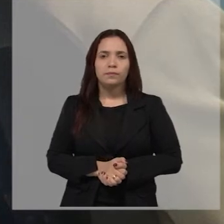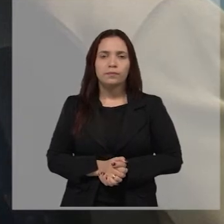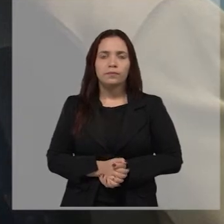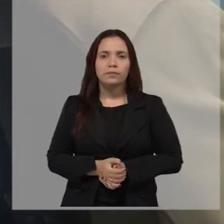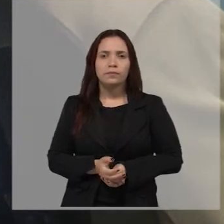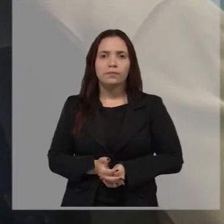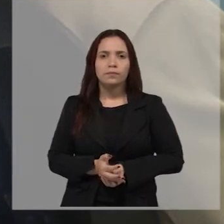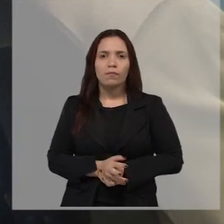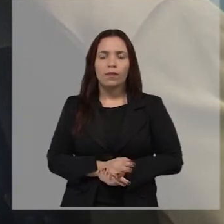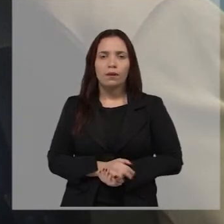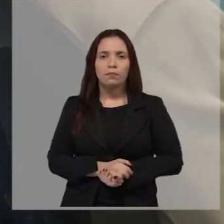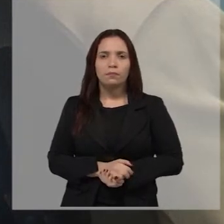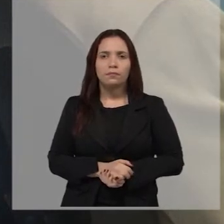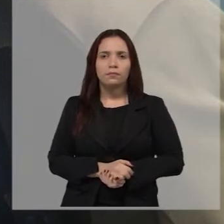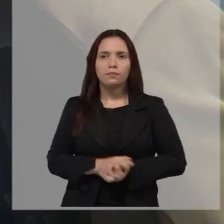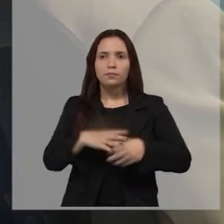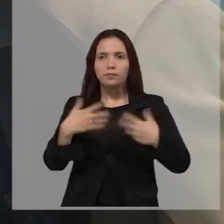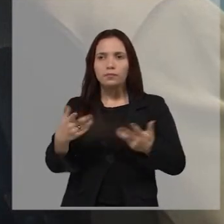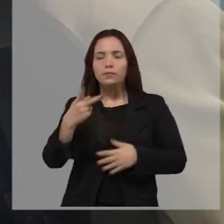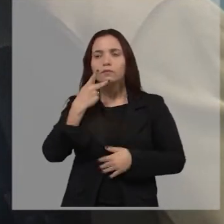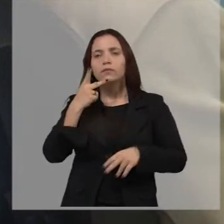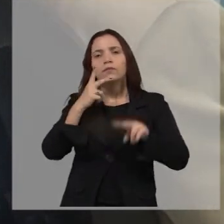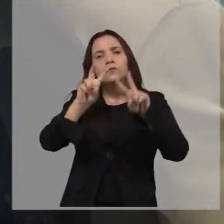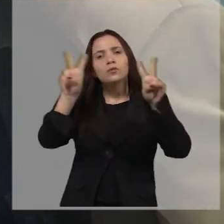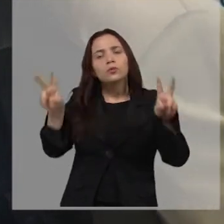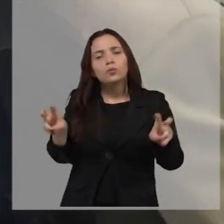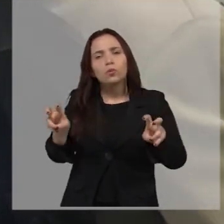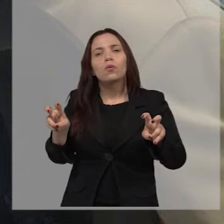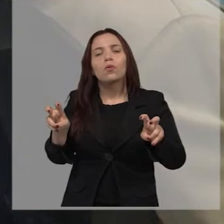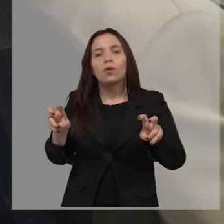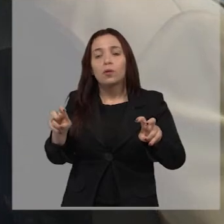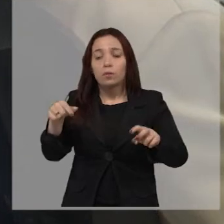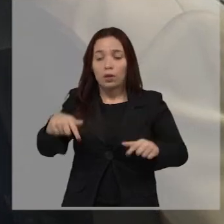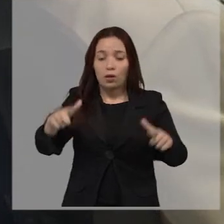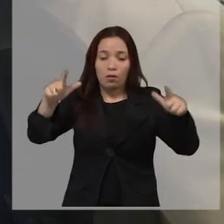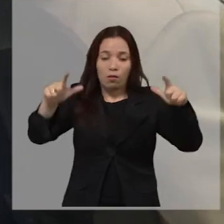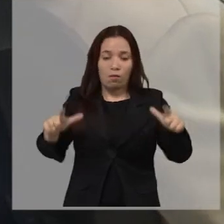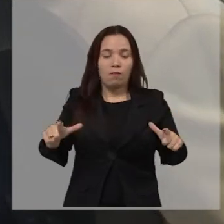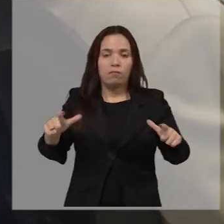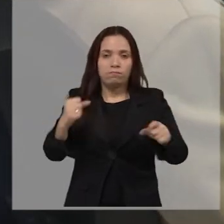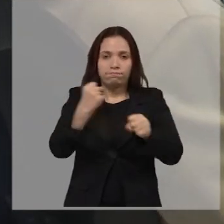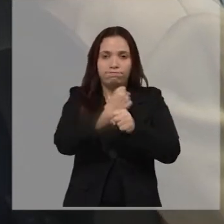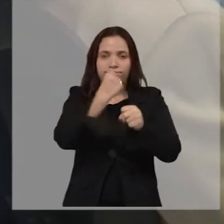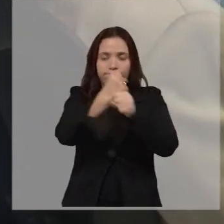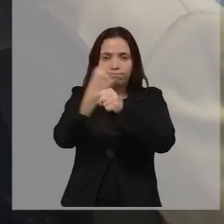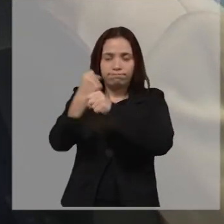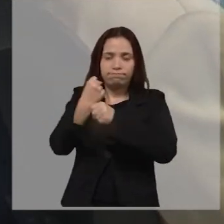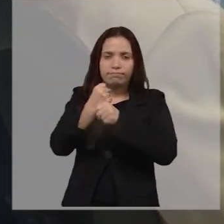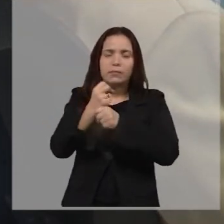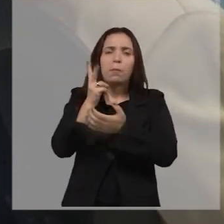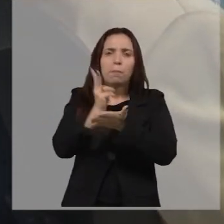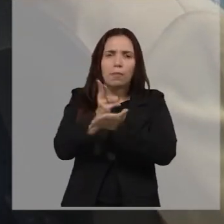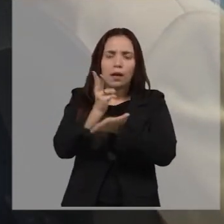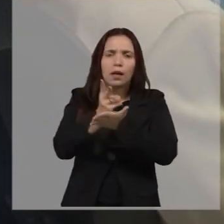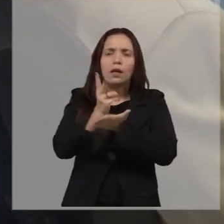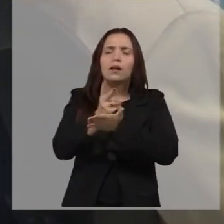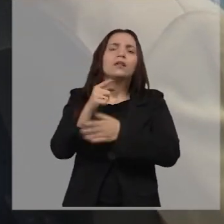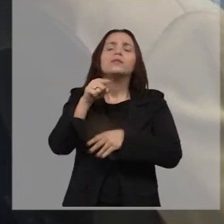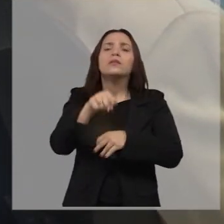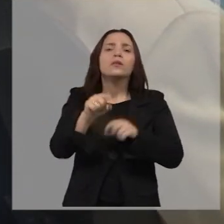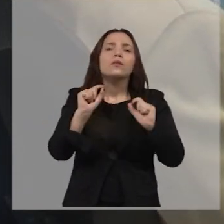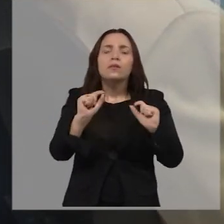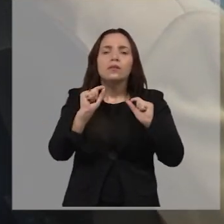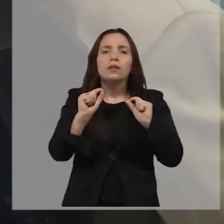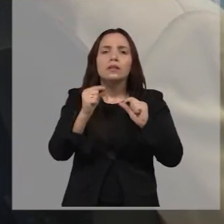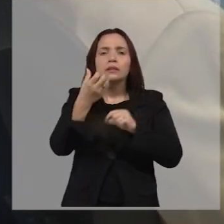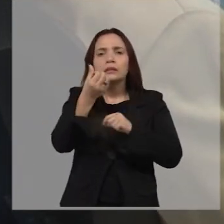Pois é, aí é que me volta a questão da estrutural, né? Quer dizer, mesmo essa ideia